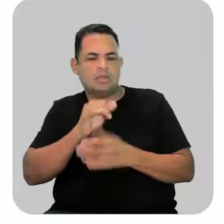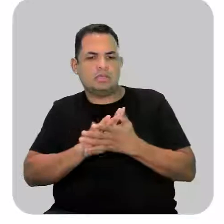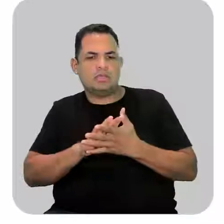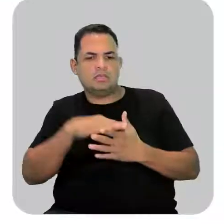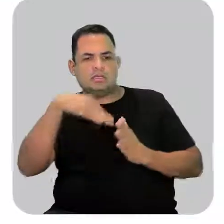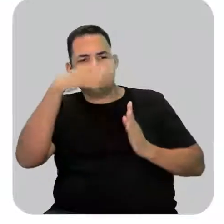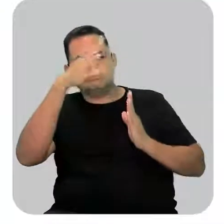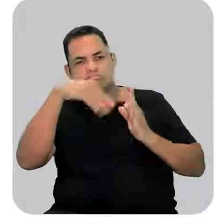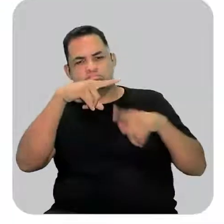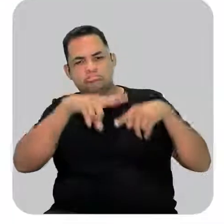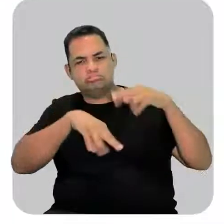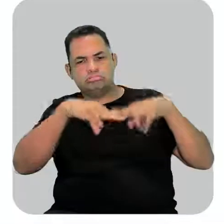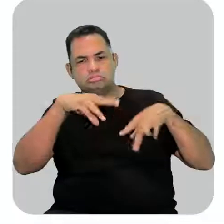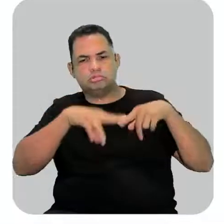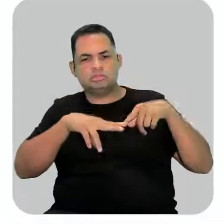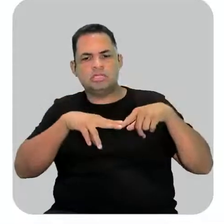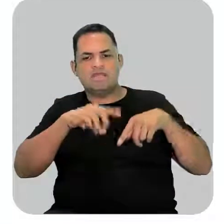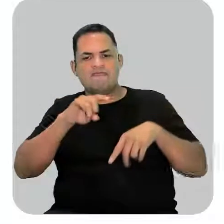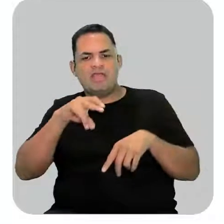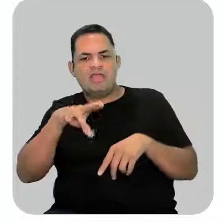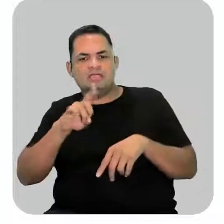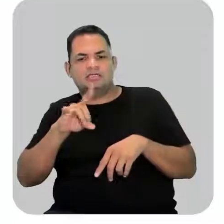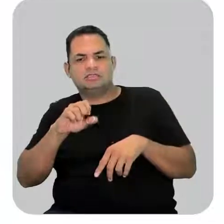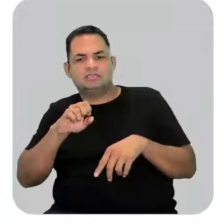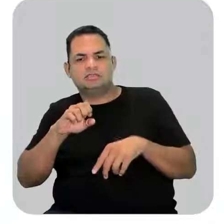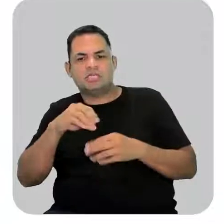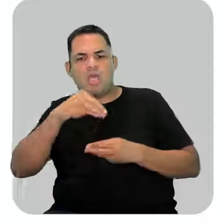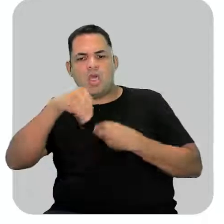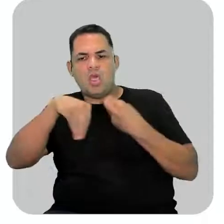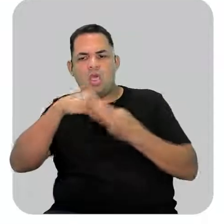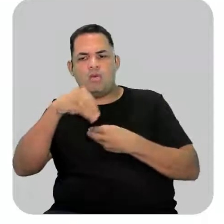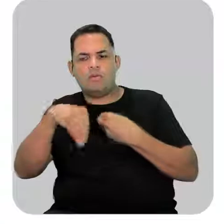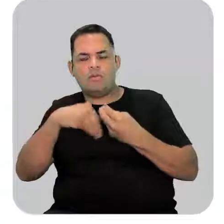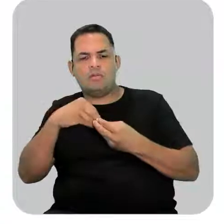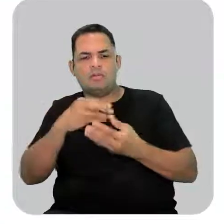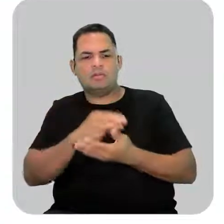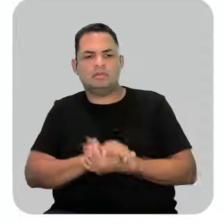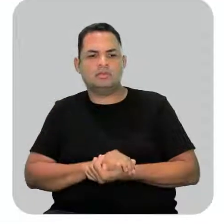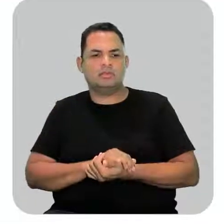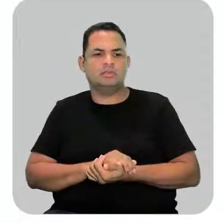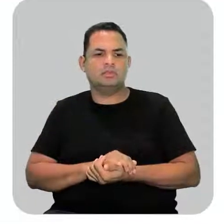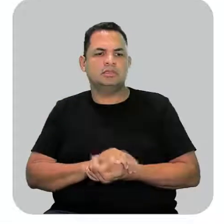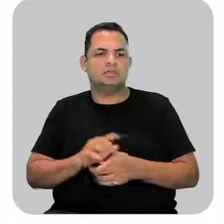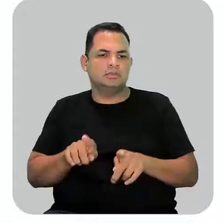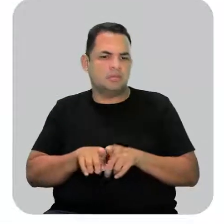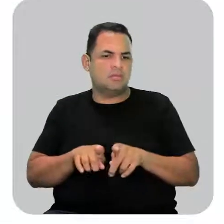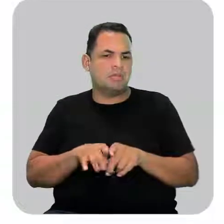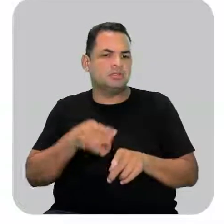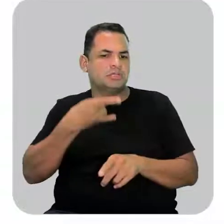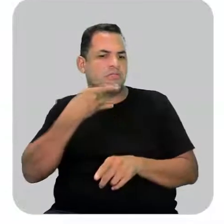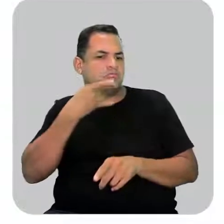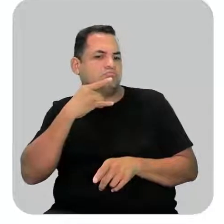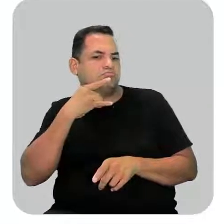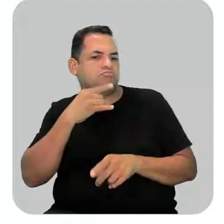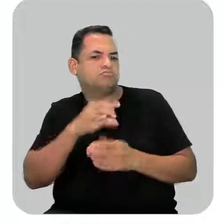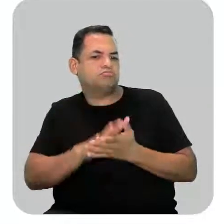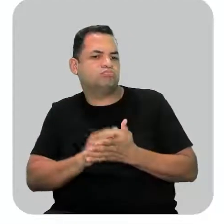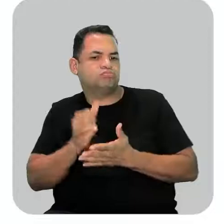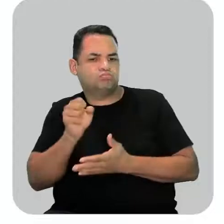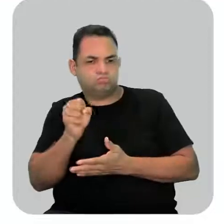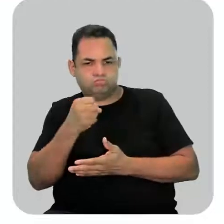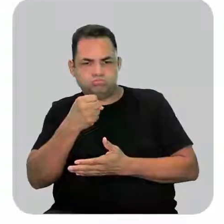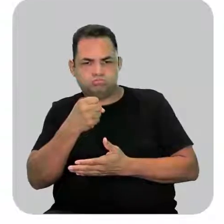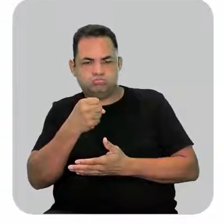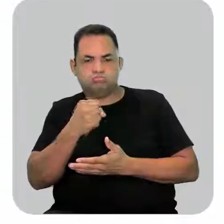vernizes e solventes. Verdade, a gente viu que o etanol ele é utilizado sim em bebidas e que o